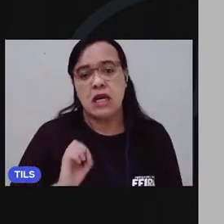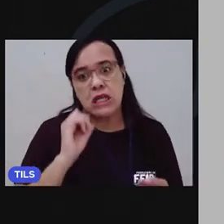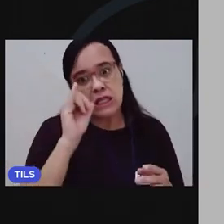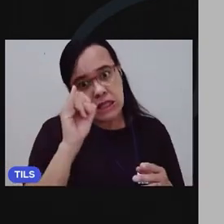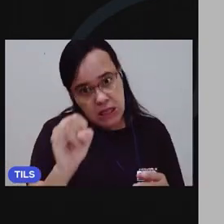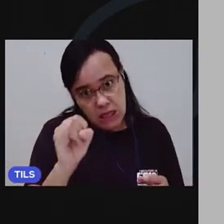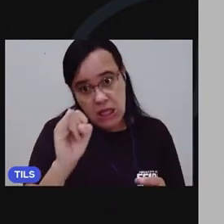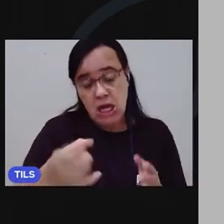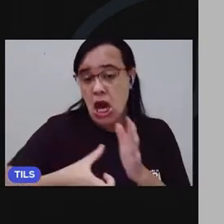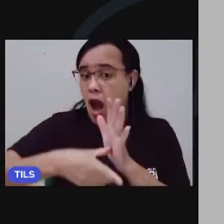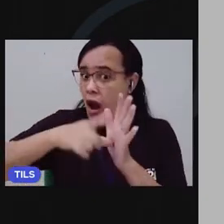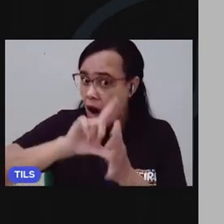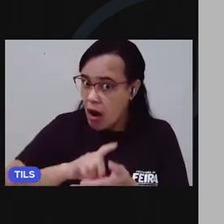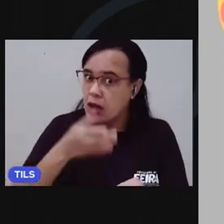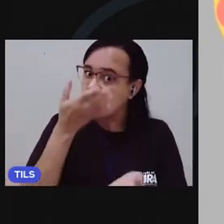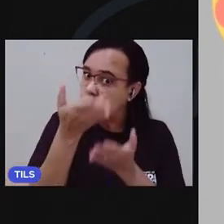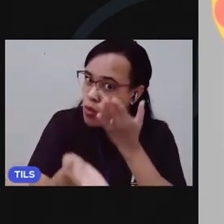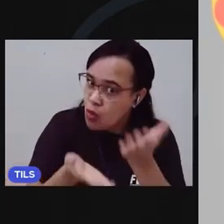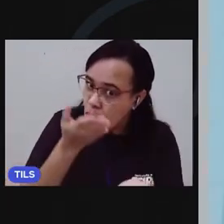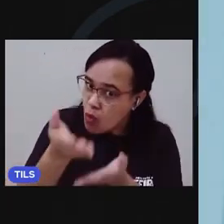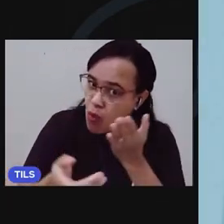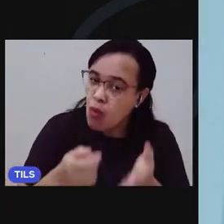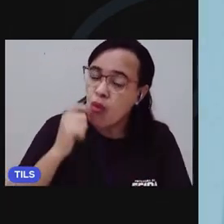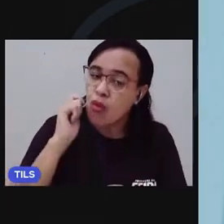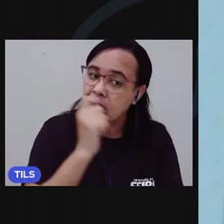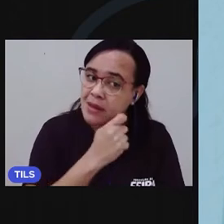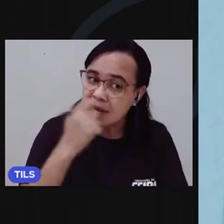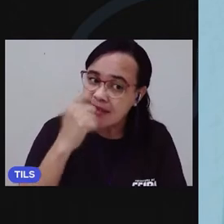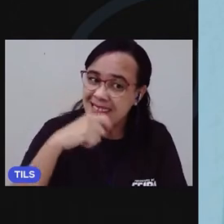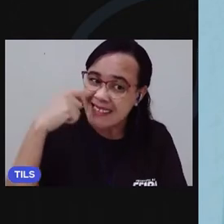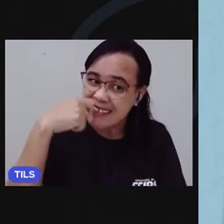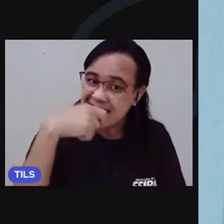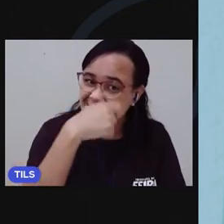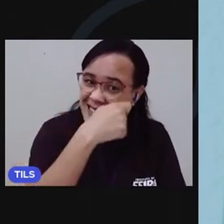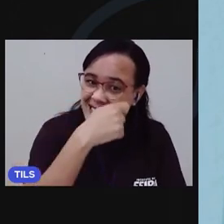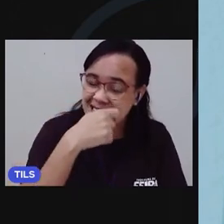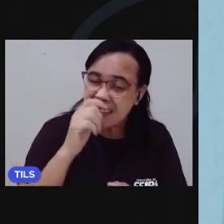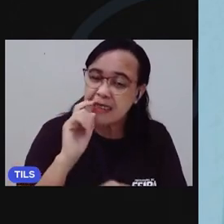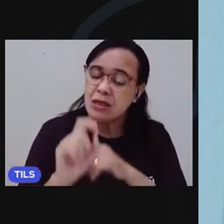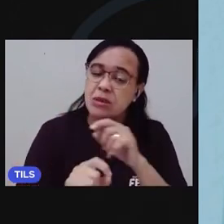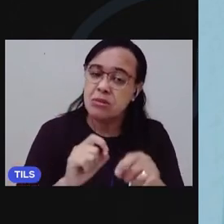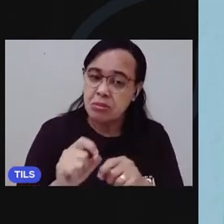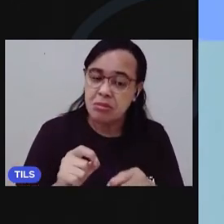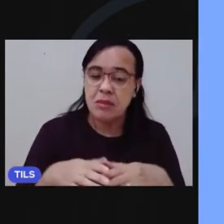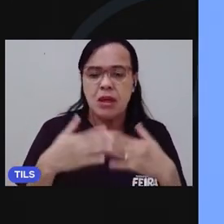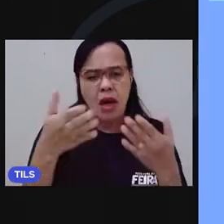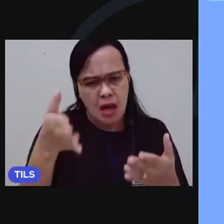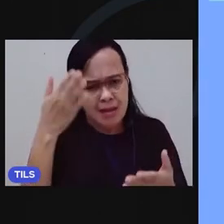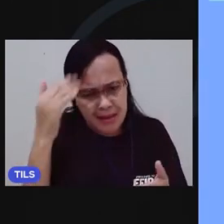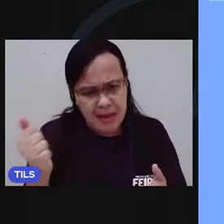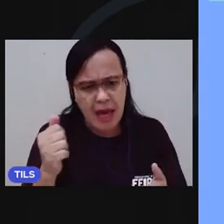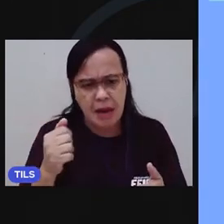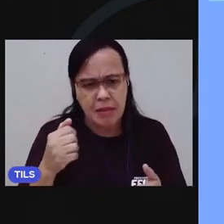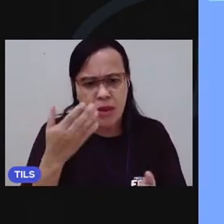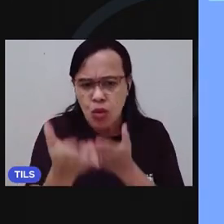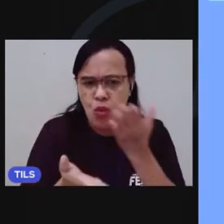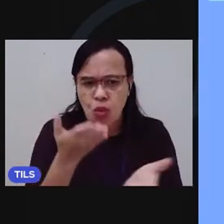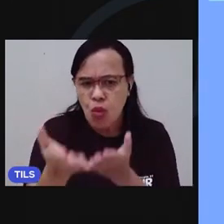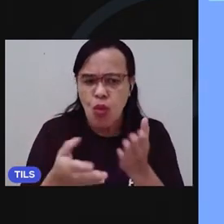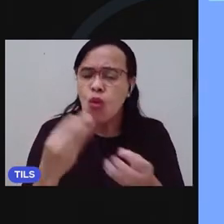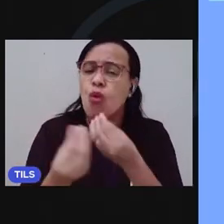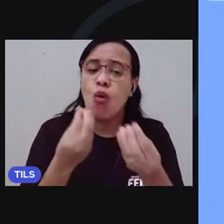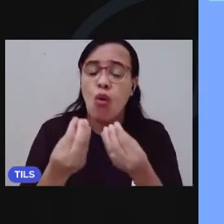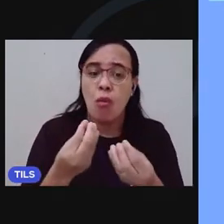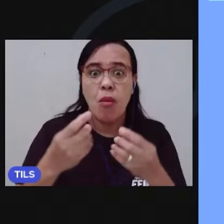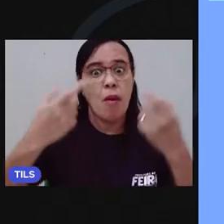tivesse cuidado bem dos dentinhos. E você sabe como faz para cuidar bem dos dentes? A doutora perguntou. Temos que escovar bem os